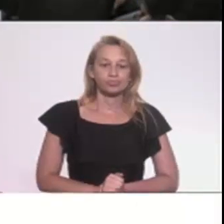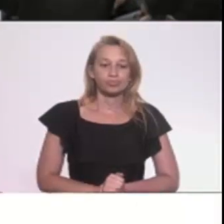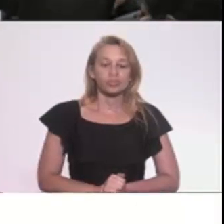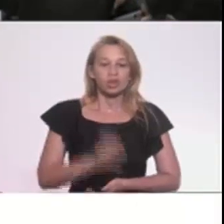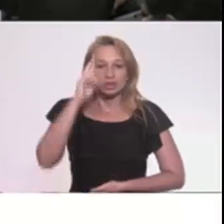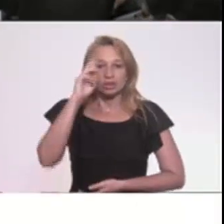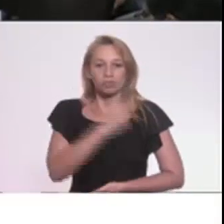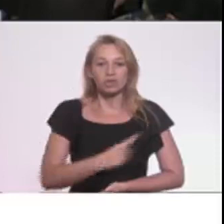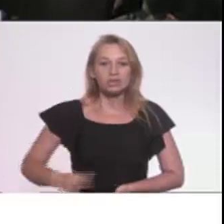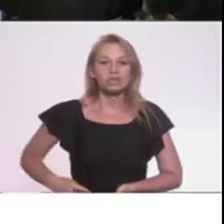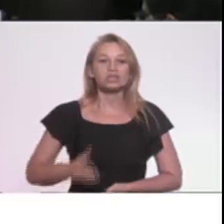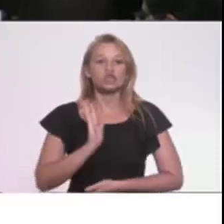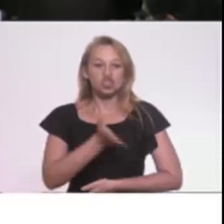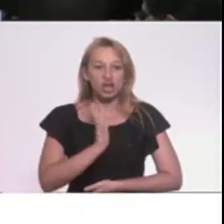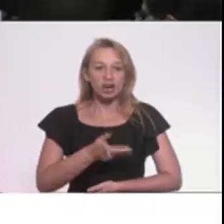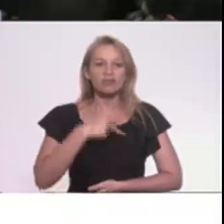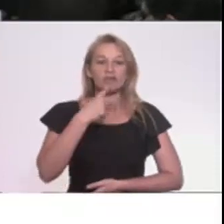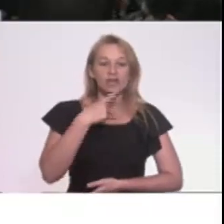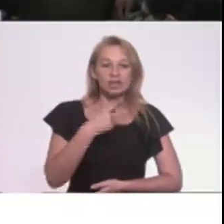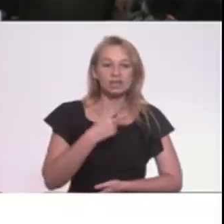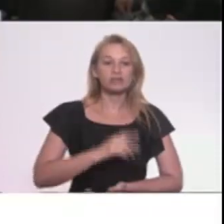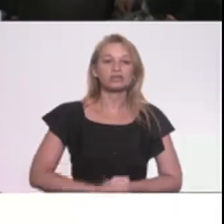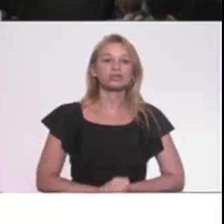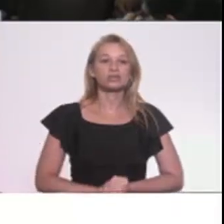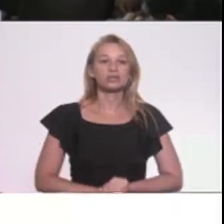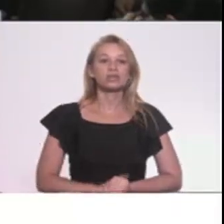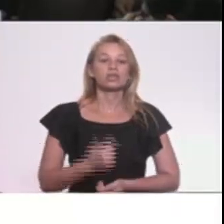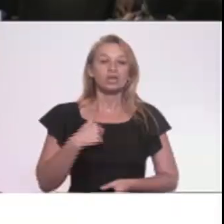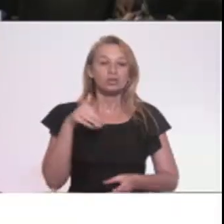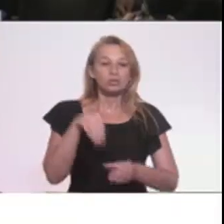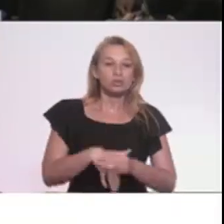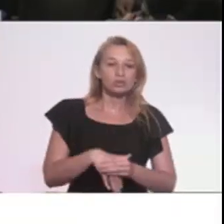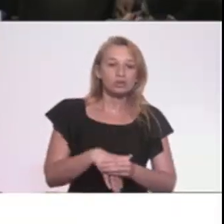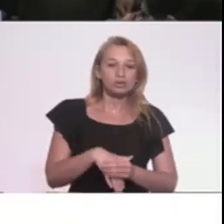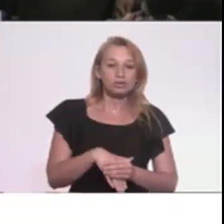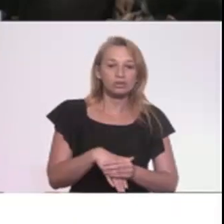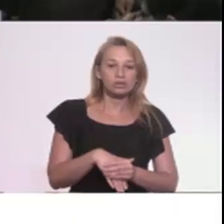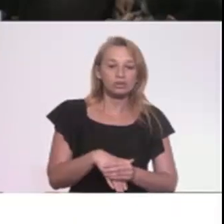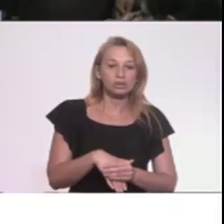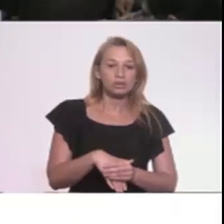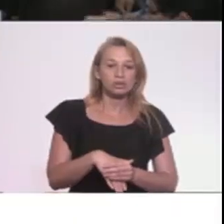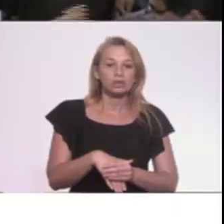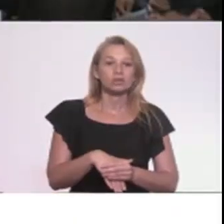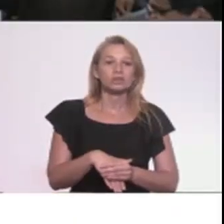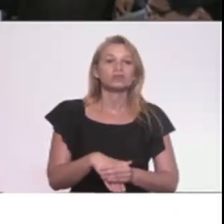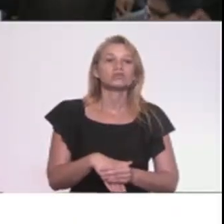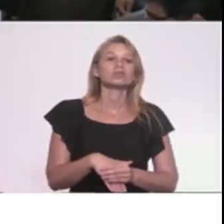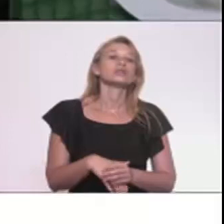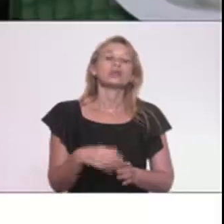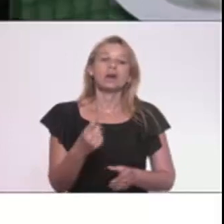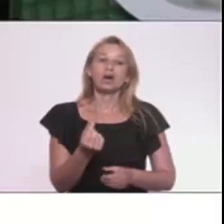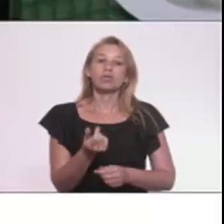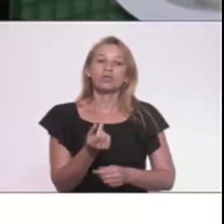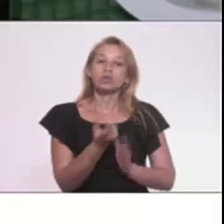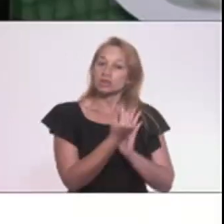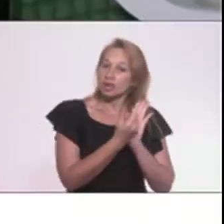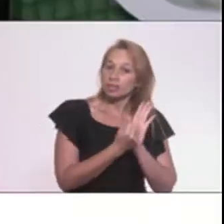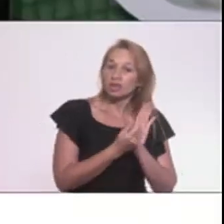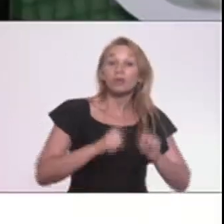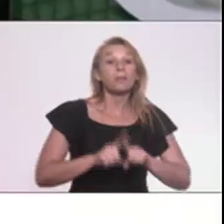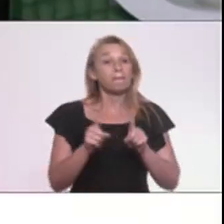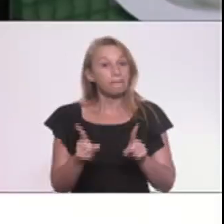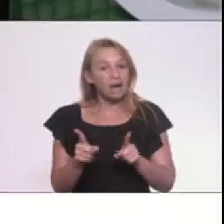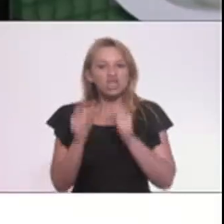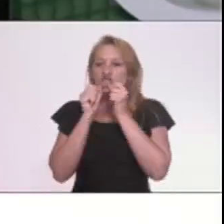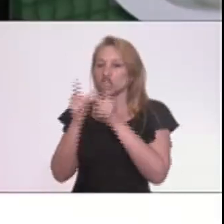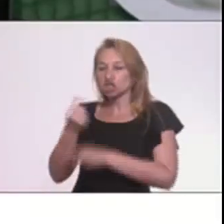Senhor presidente, eu já declarei que eu estou votando favorável ao orçamento. Por mais